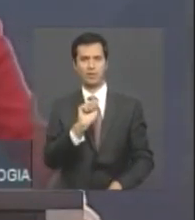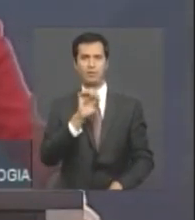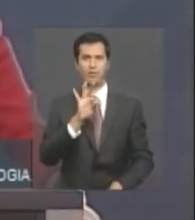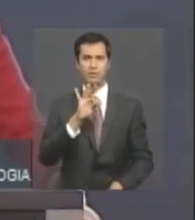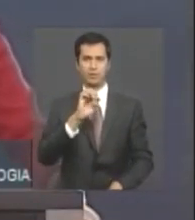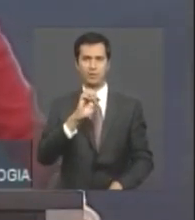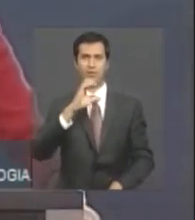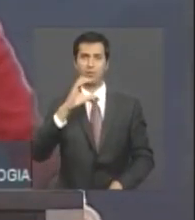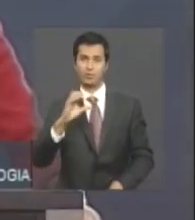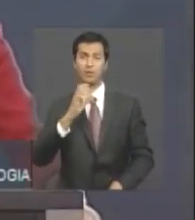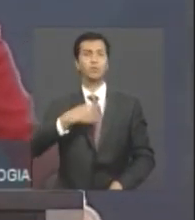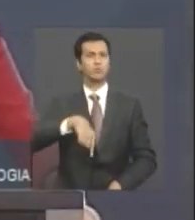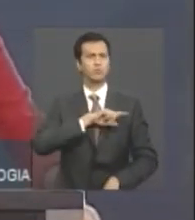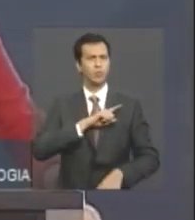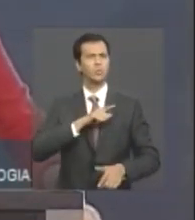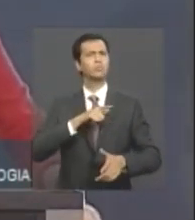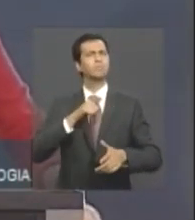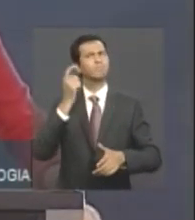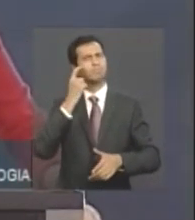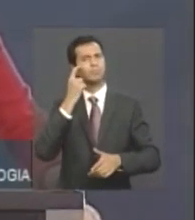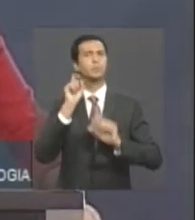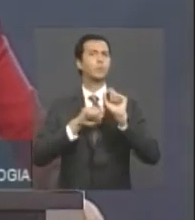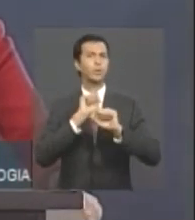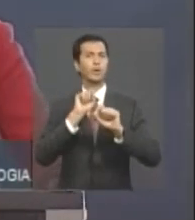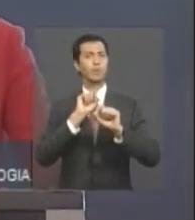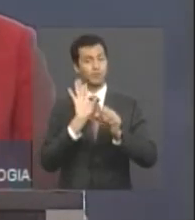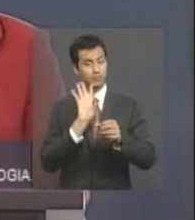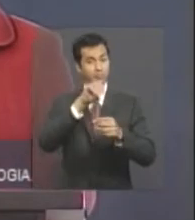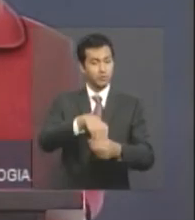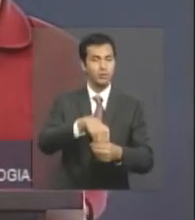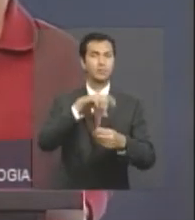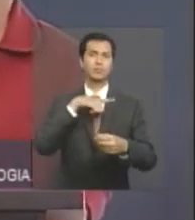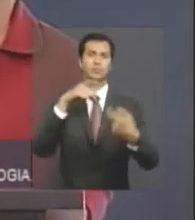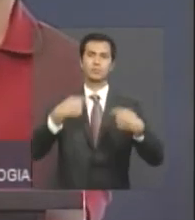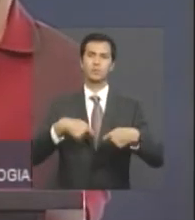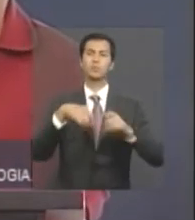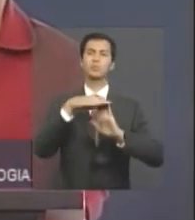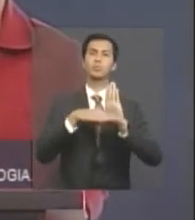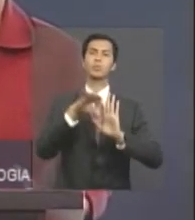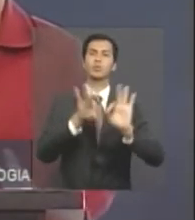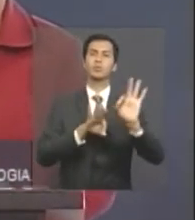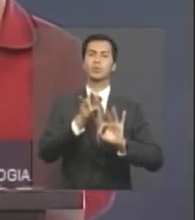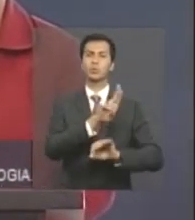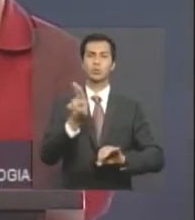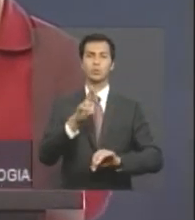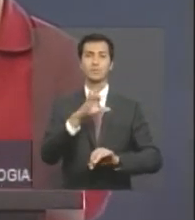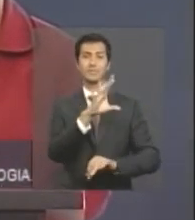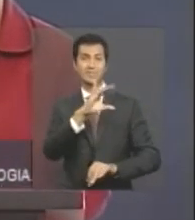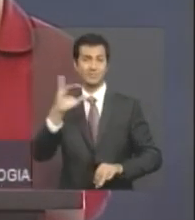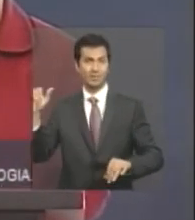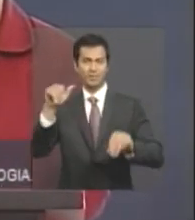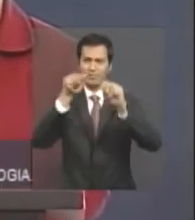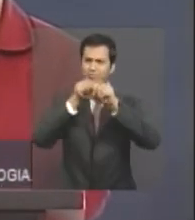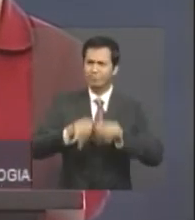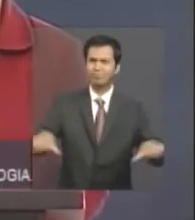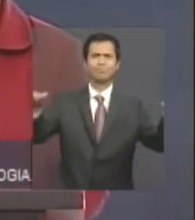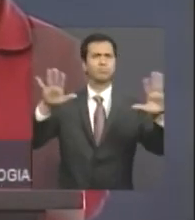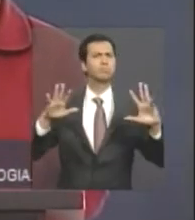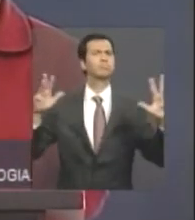Pronatec, foi o Ciência Sem Fronteiras. E o Ciência Sem Fronteiras, ele